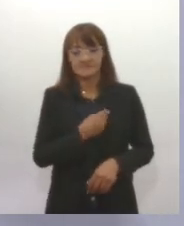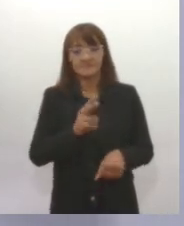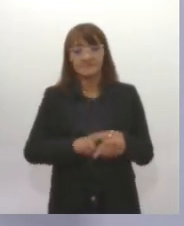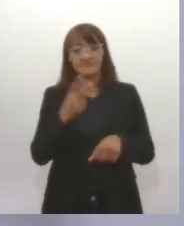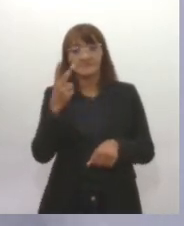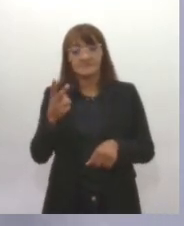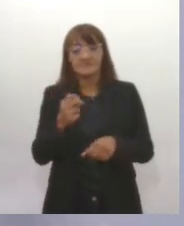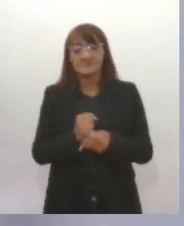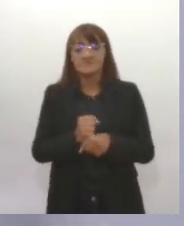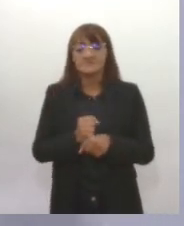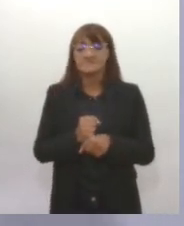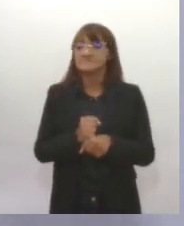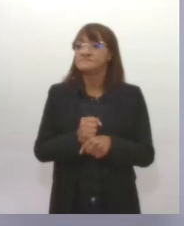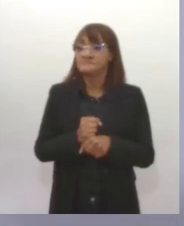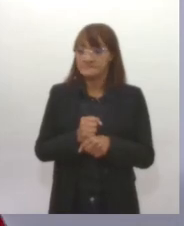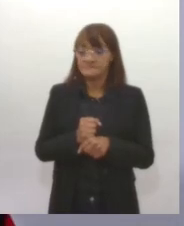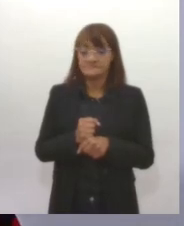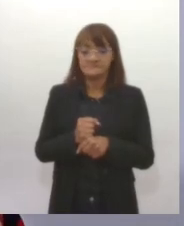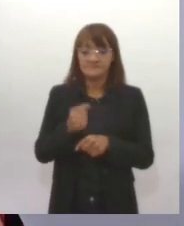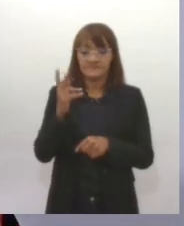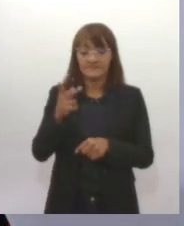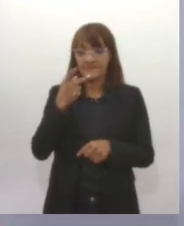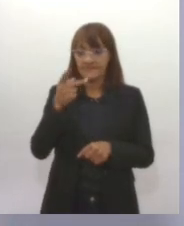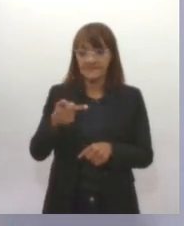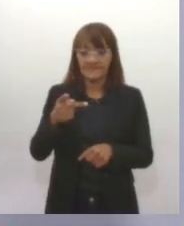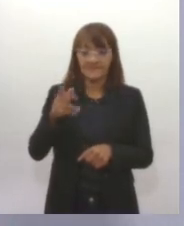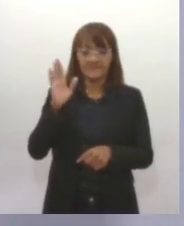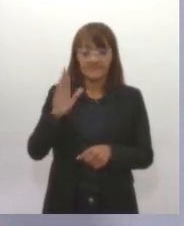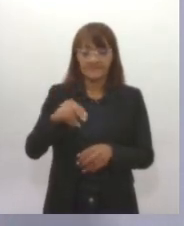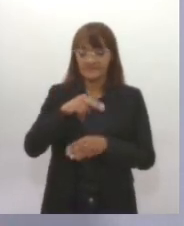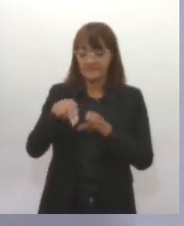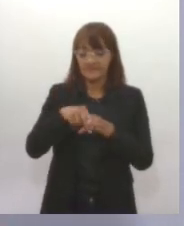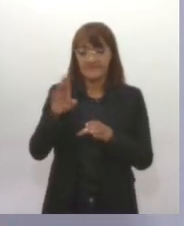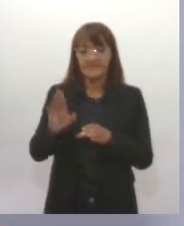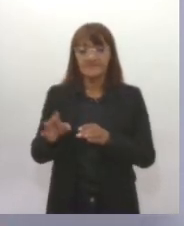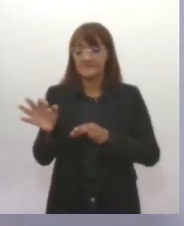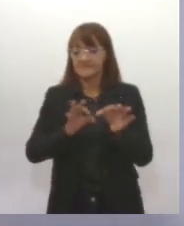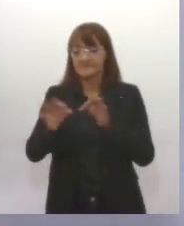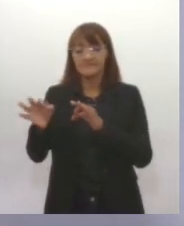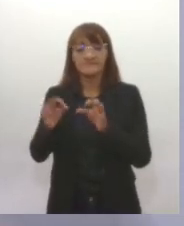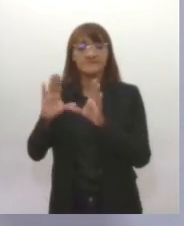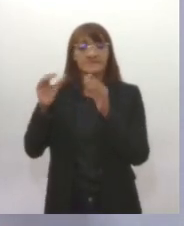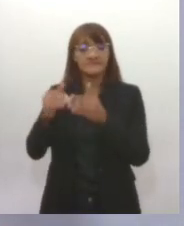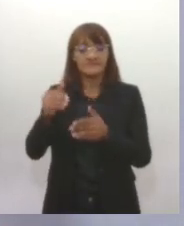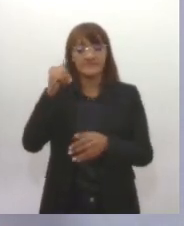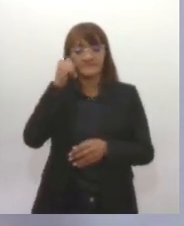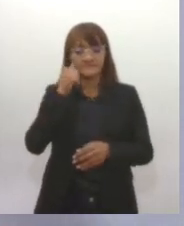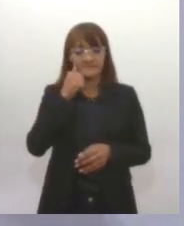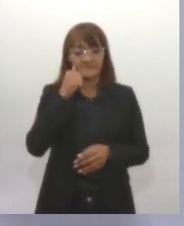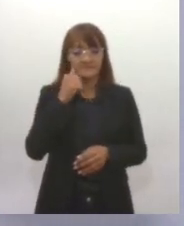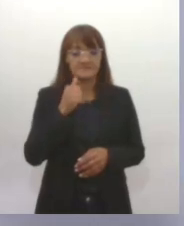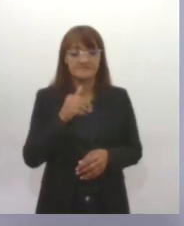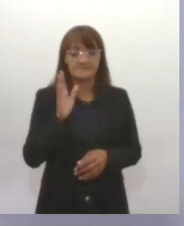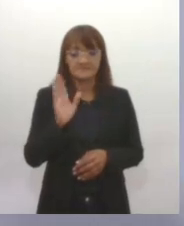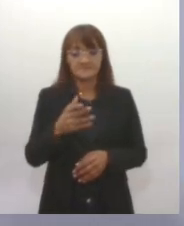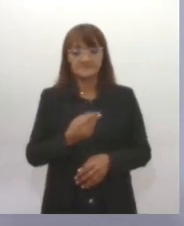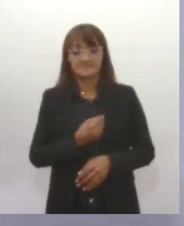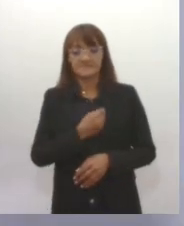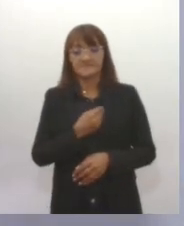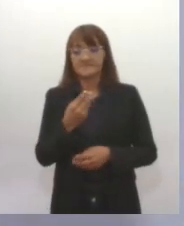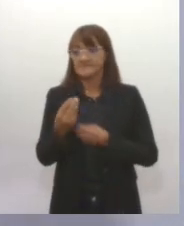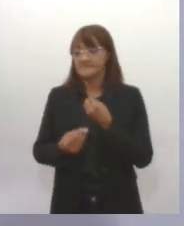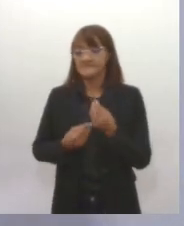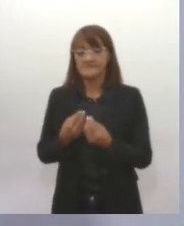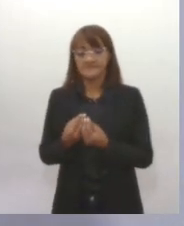plenária da auto-organização das mulheres, né, que fazem parte das entidades da ASA, que é a articulação